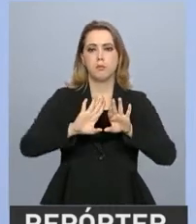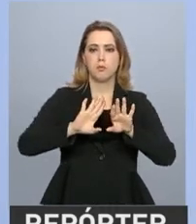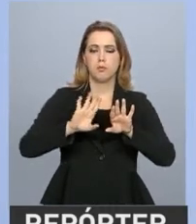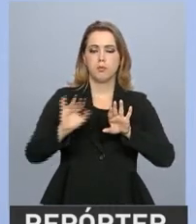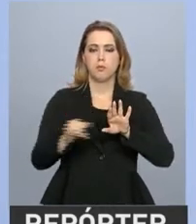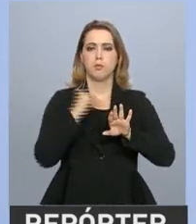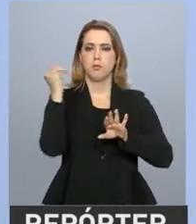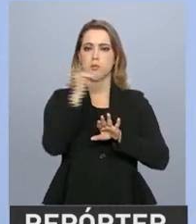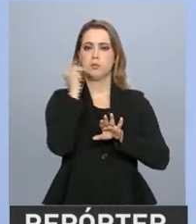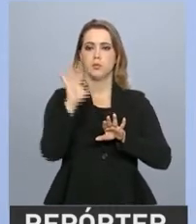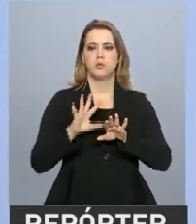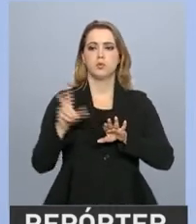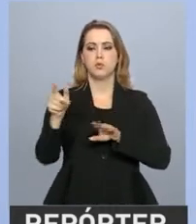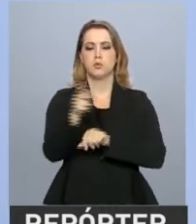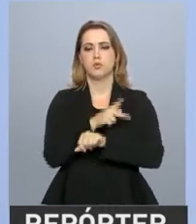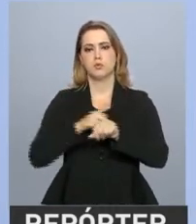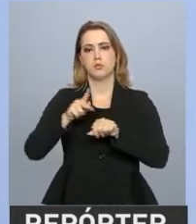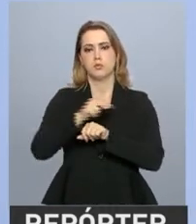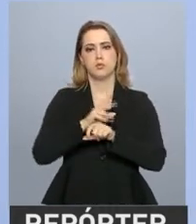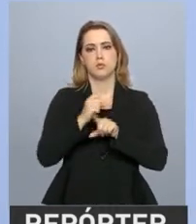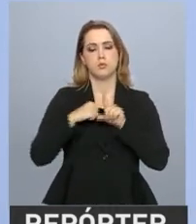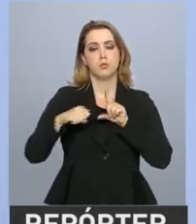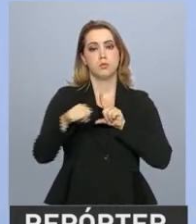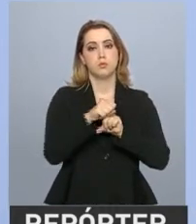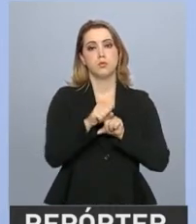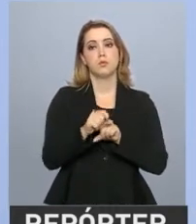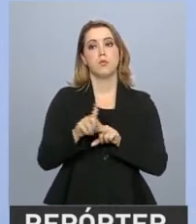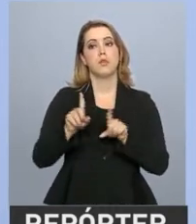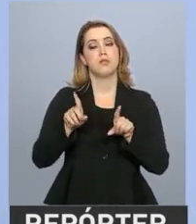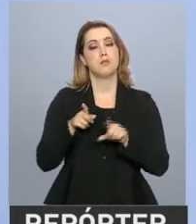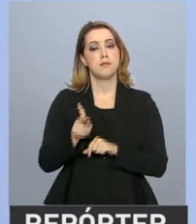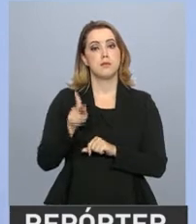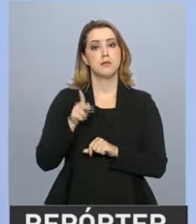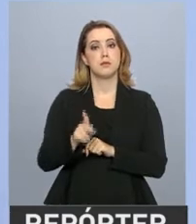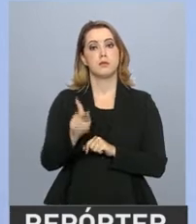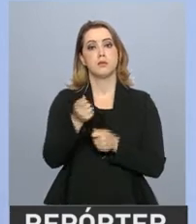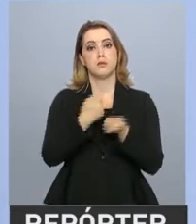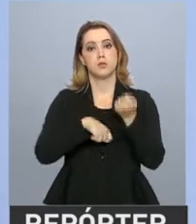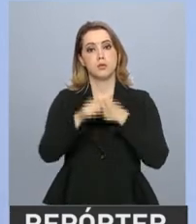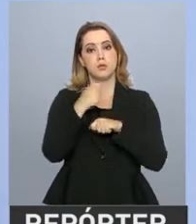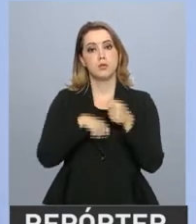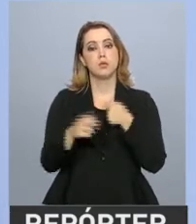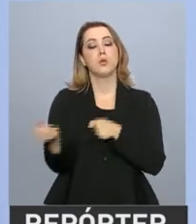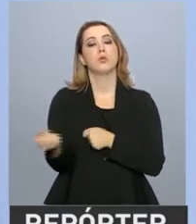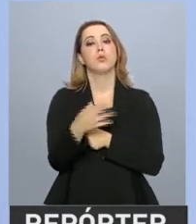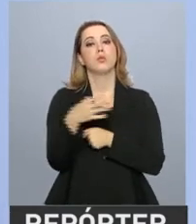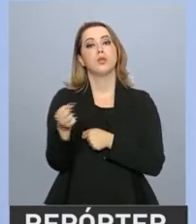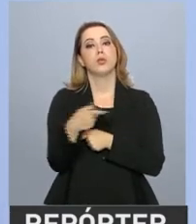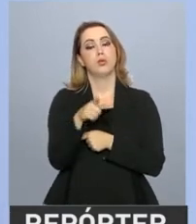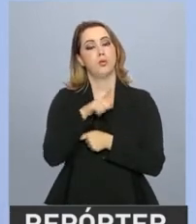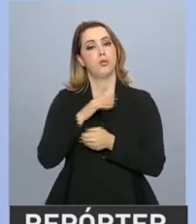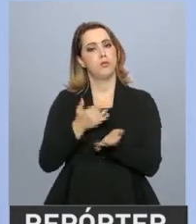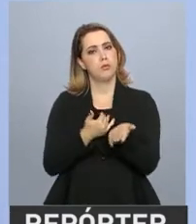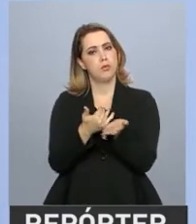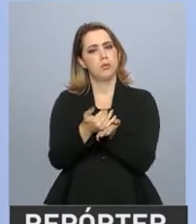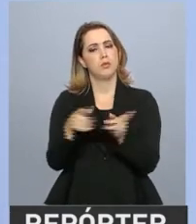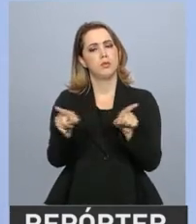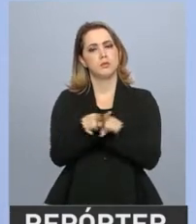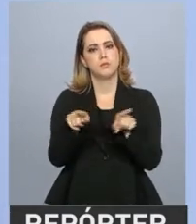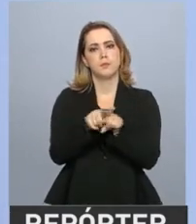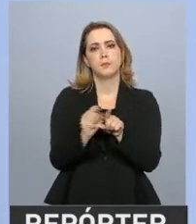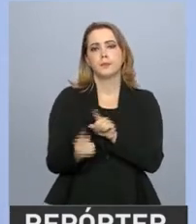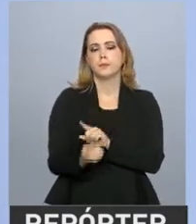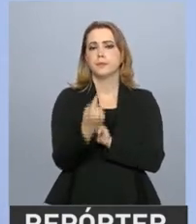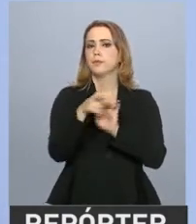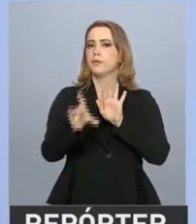qualquer país qualquer sociedade cada vez mais nas economias modernas e começa também a desenvolver um